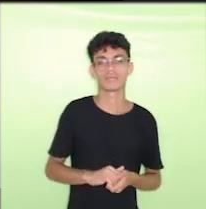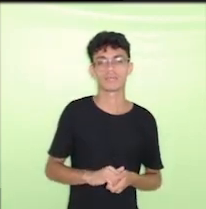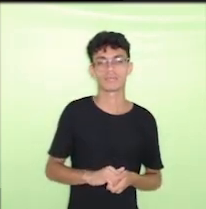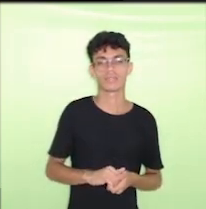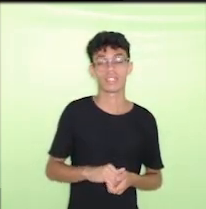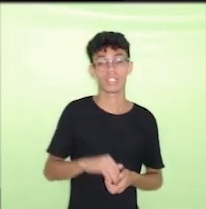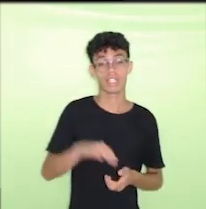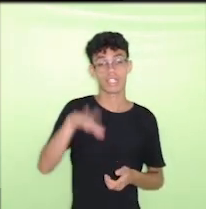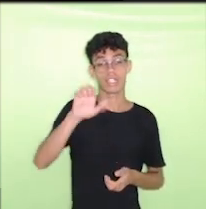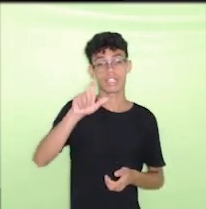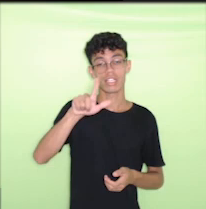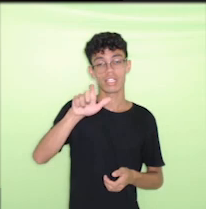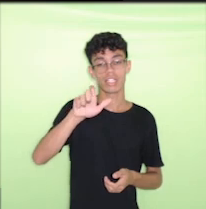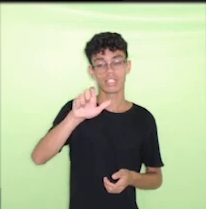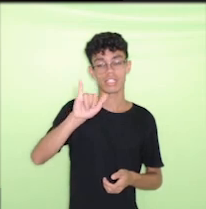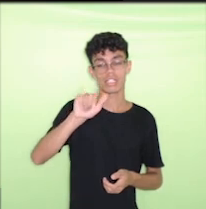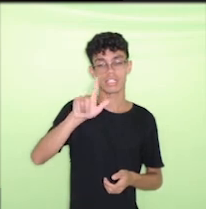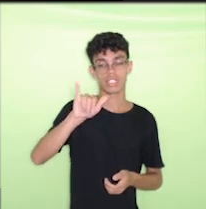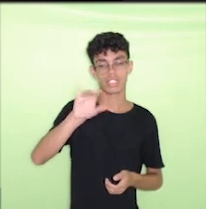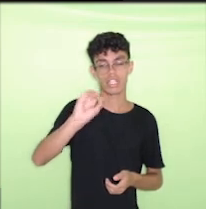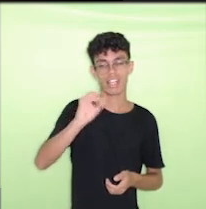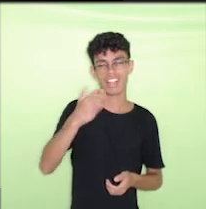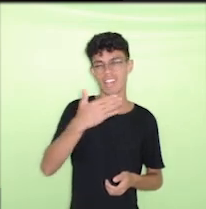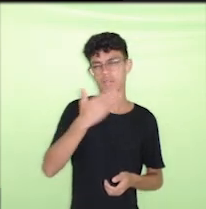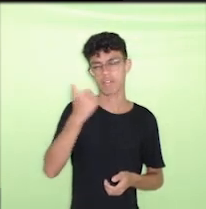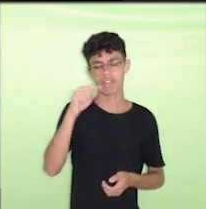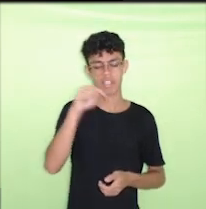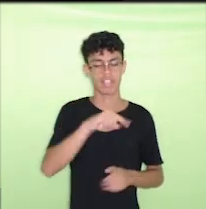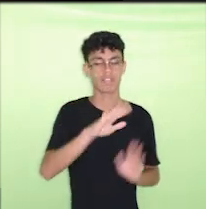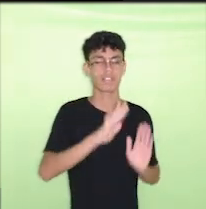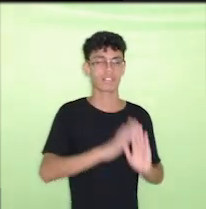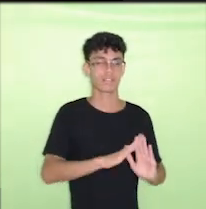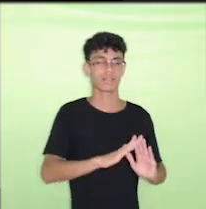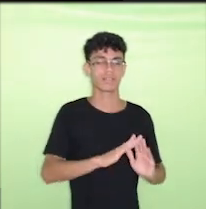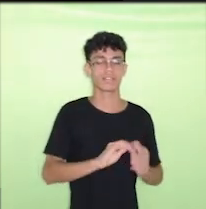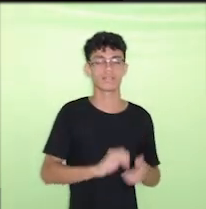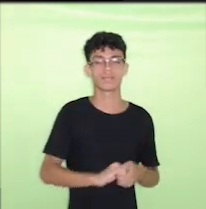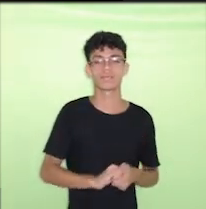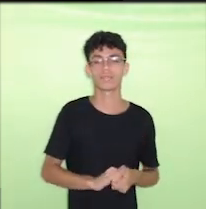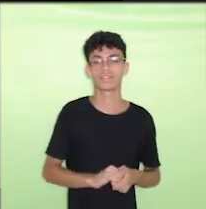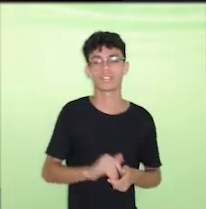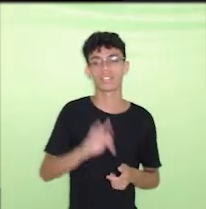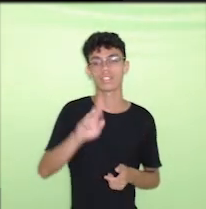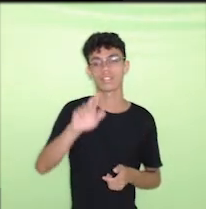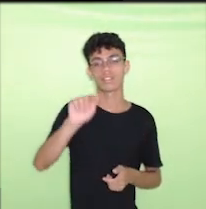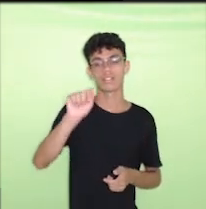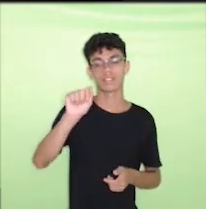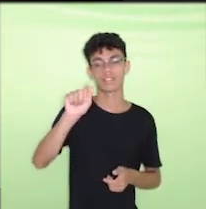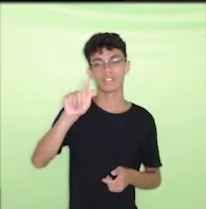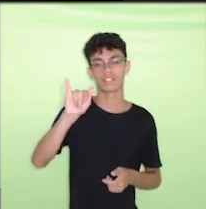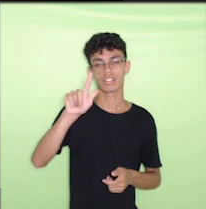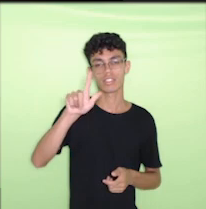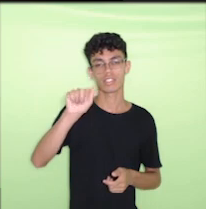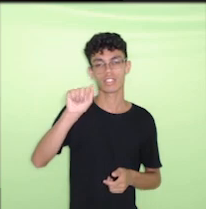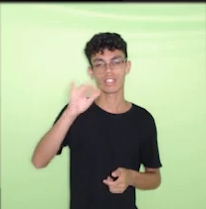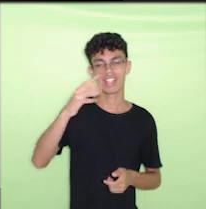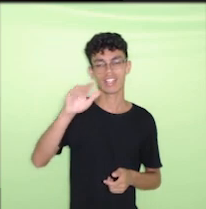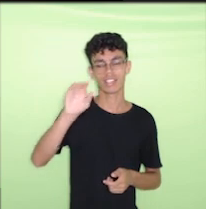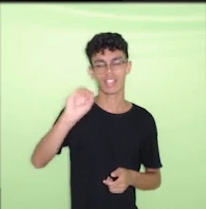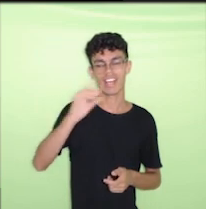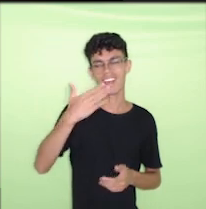O exílio? Não. É melhor que ela fique à vista. A flagelação. Mas, por